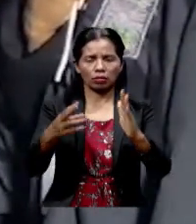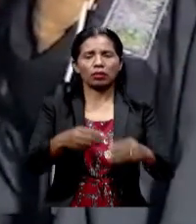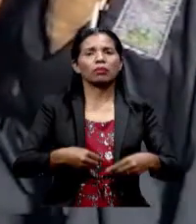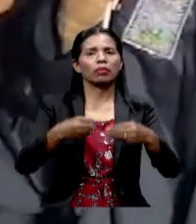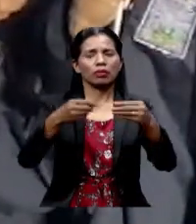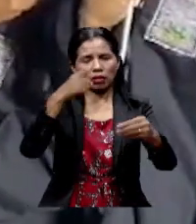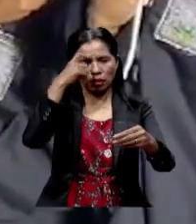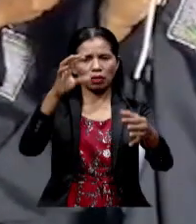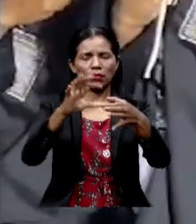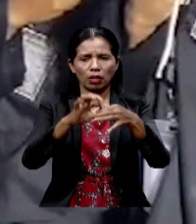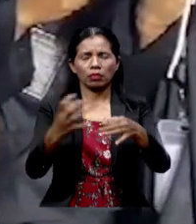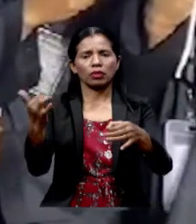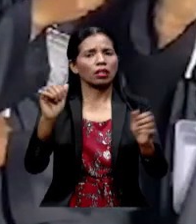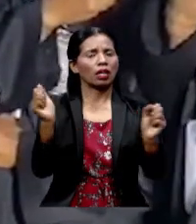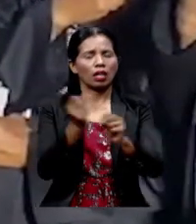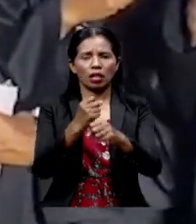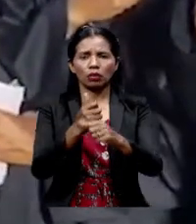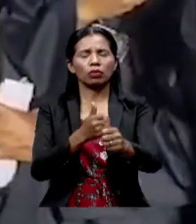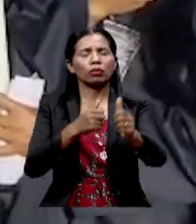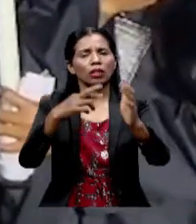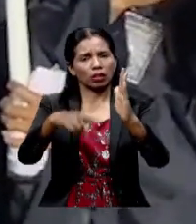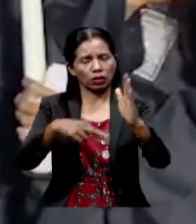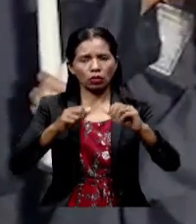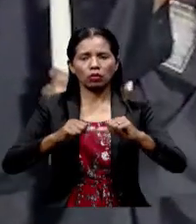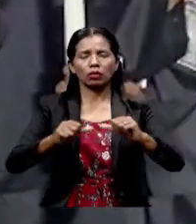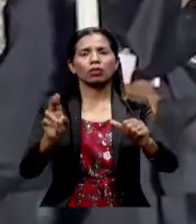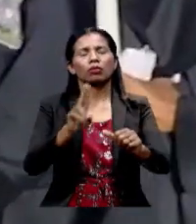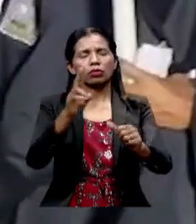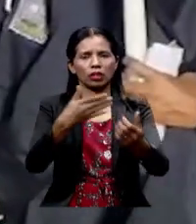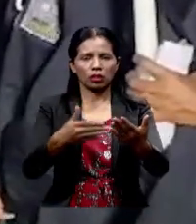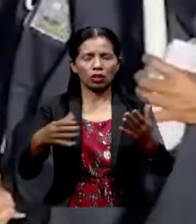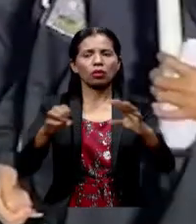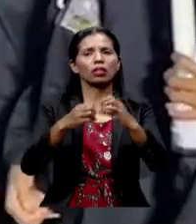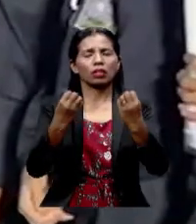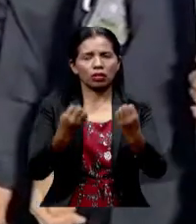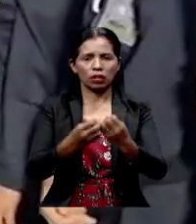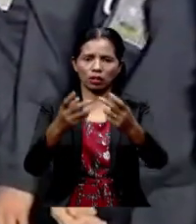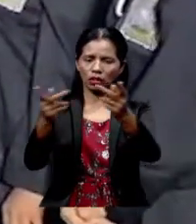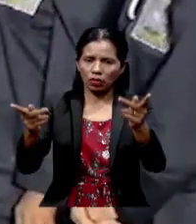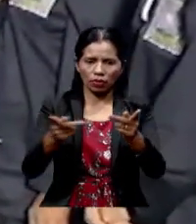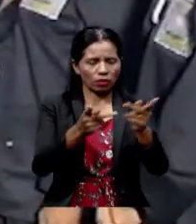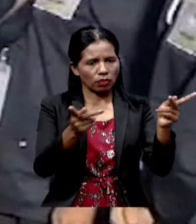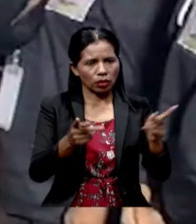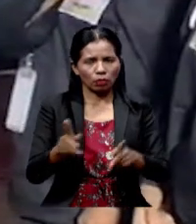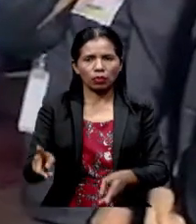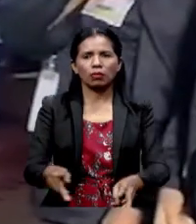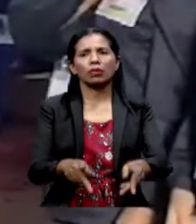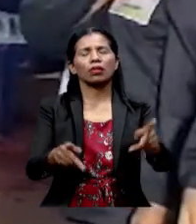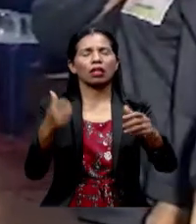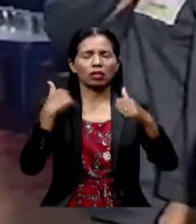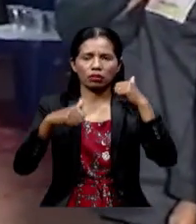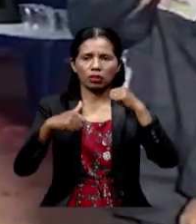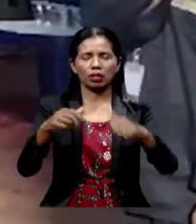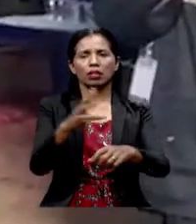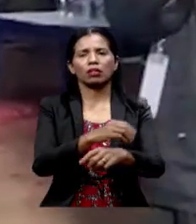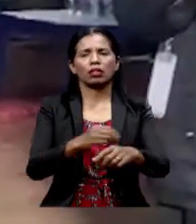Tampa membro Cira la haloti regras refere. No continua os atributos organização nian e a Fatin público banhir atividade graduação